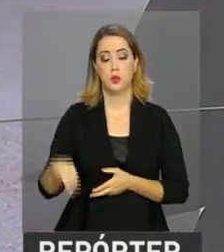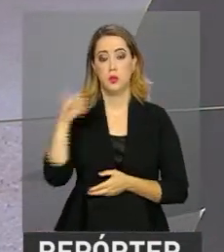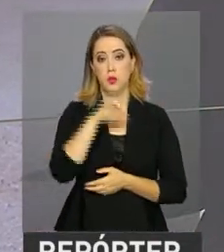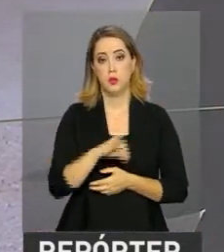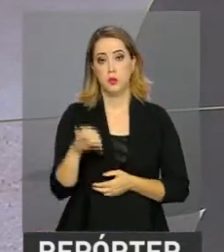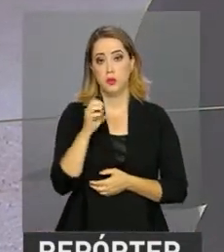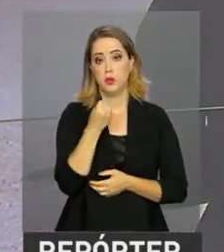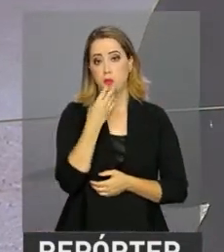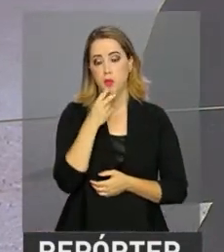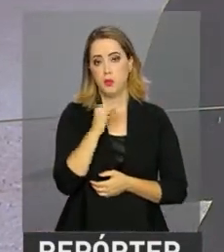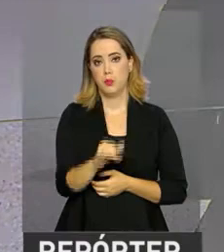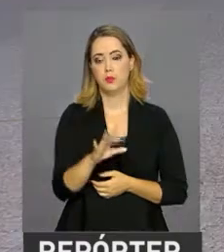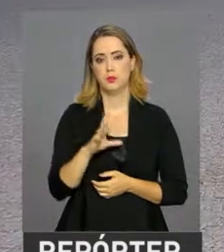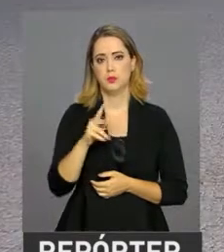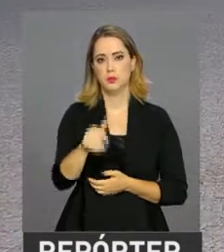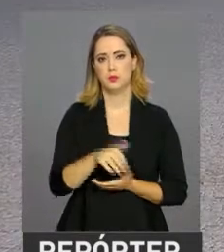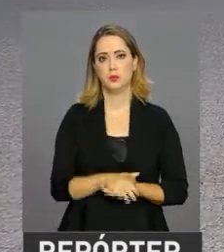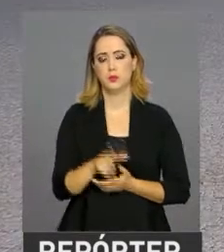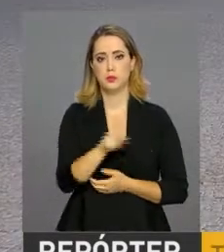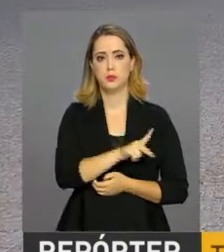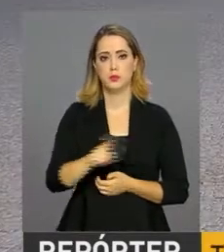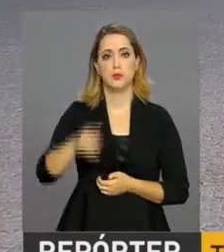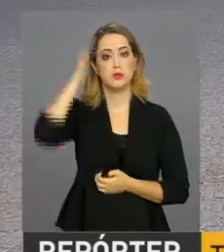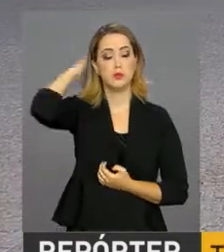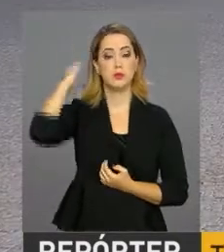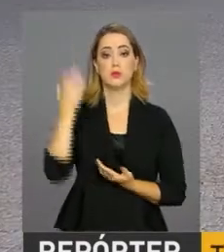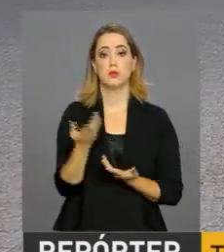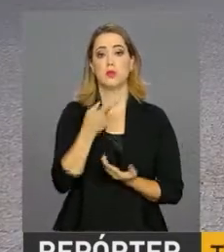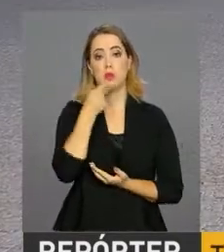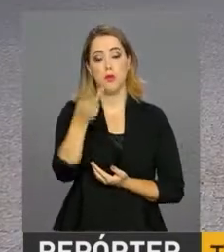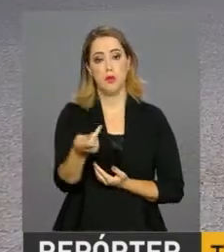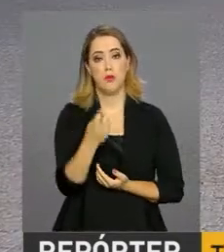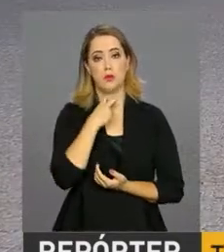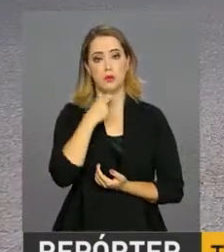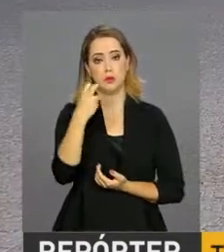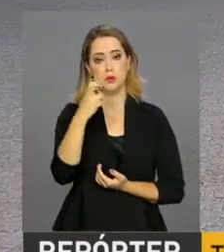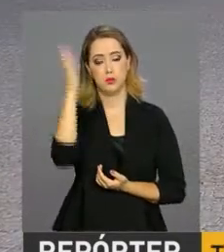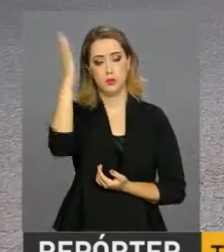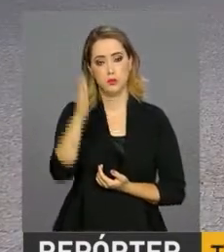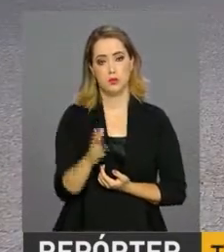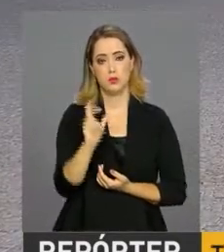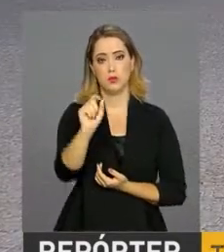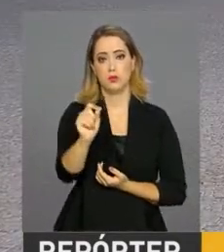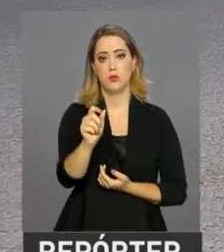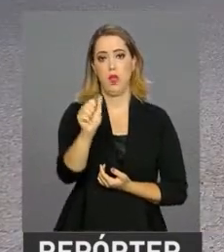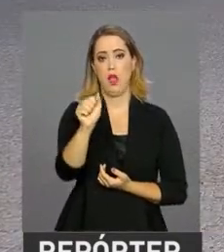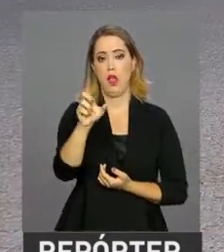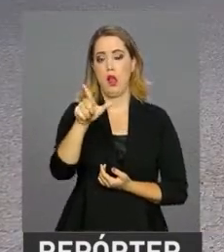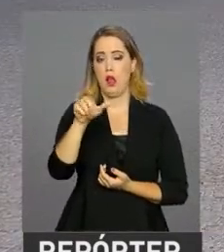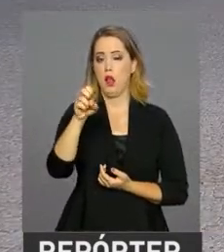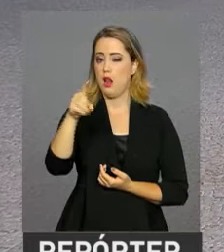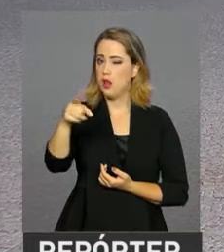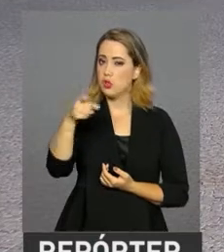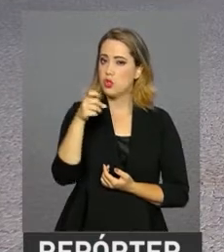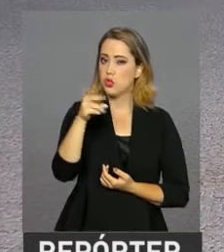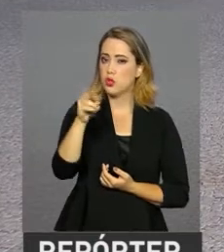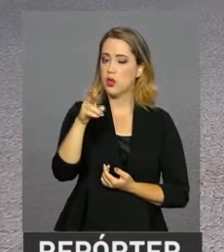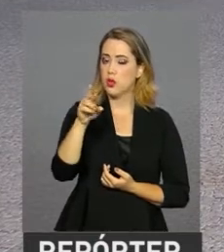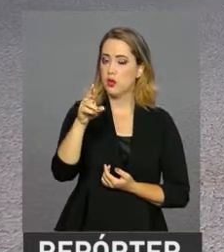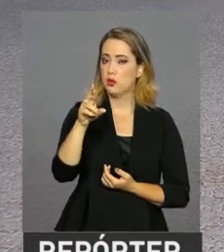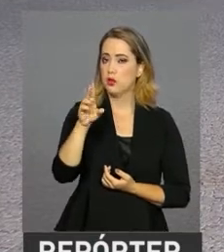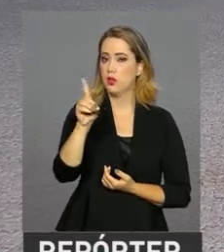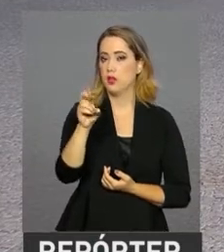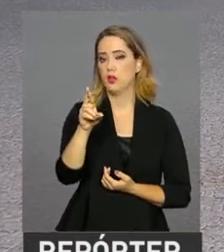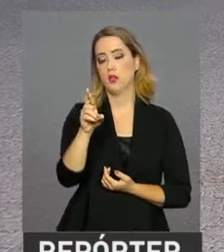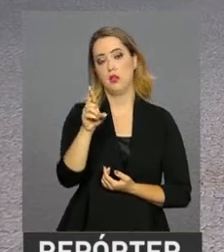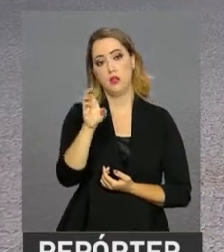dia a todos. O presidente Michel Temer, por meio do porta-voz da Presidência da República, Alexandre Parola, expressou satisfação